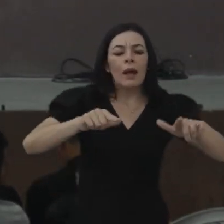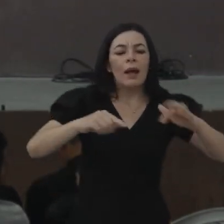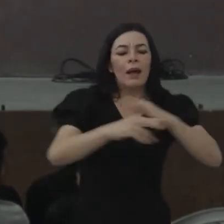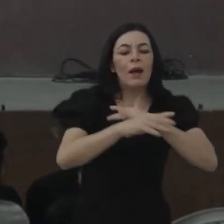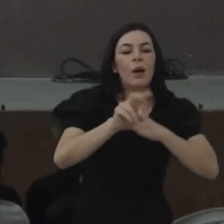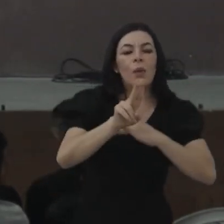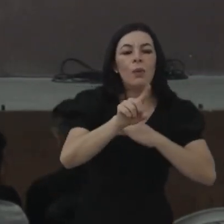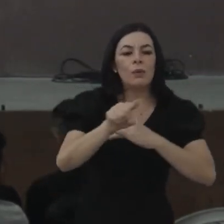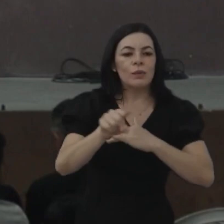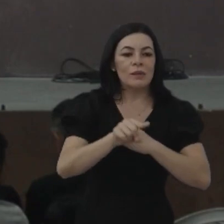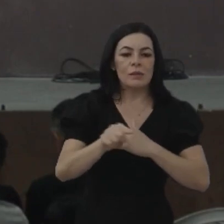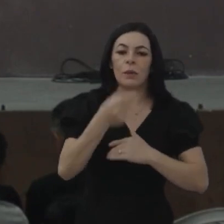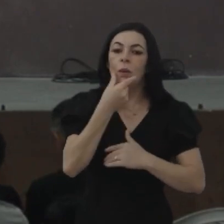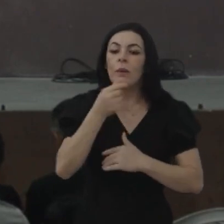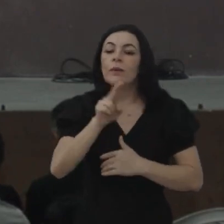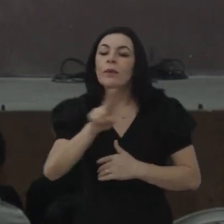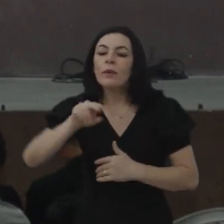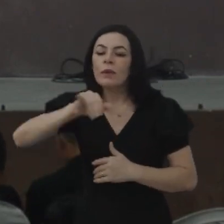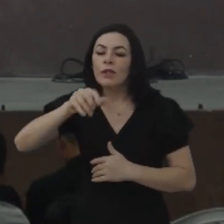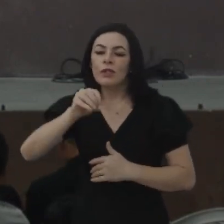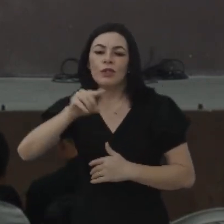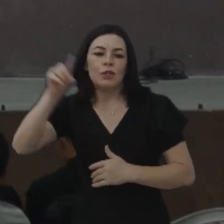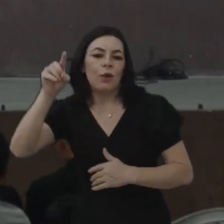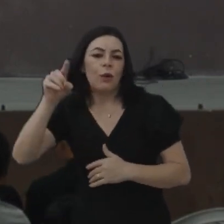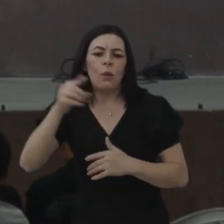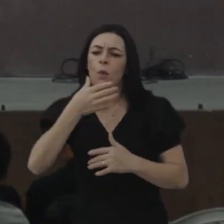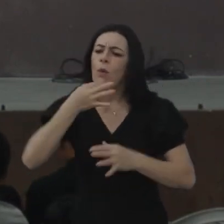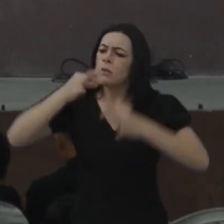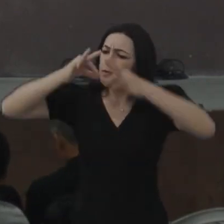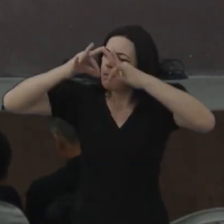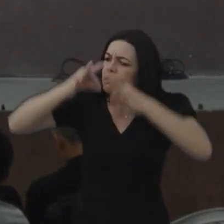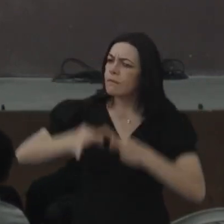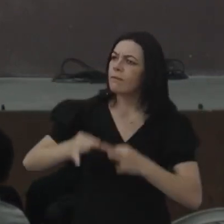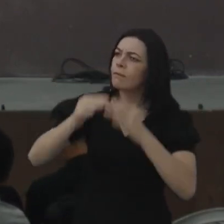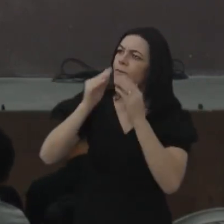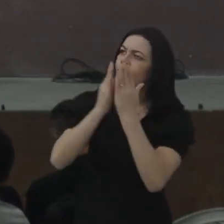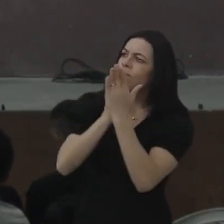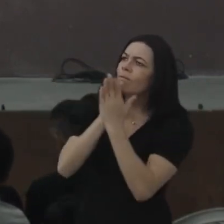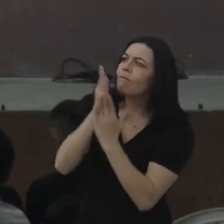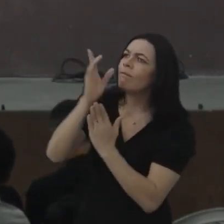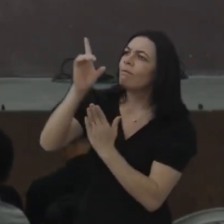este era homem sincero, reto e temente a Deus, e que se desviava do mal.